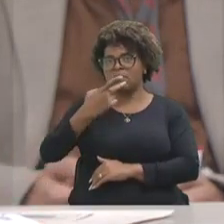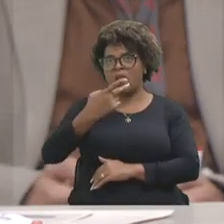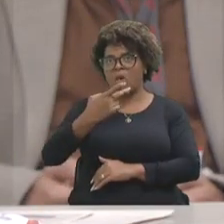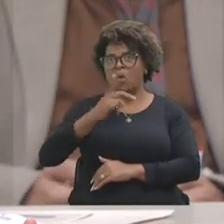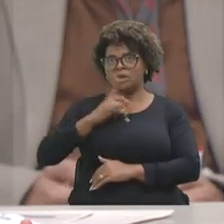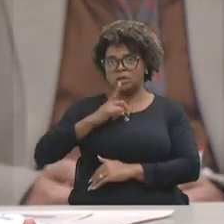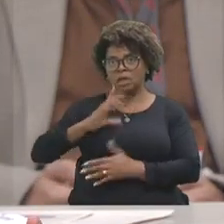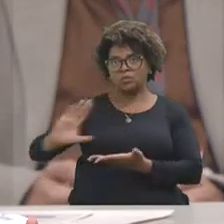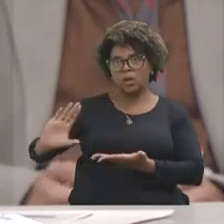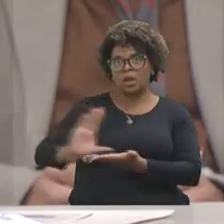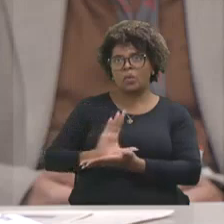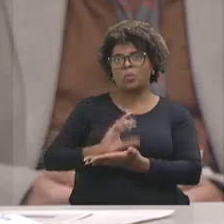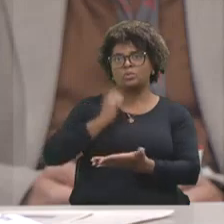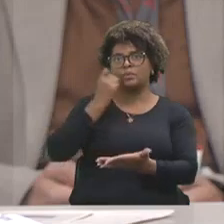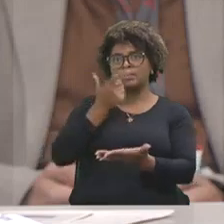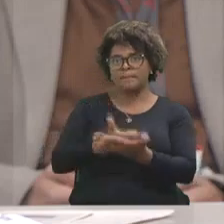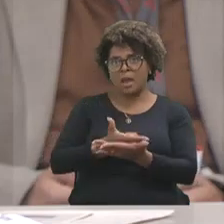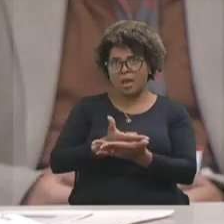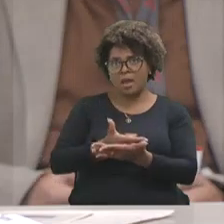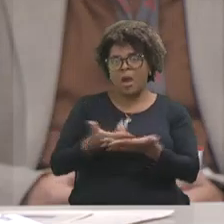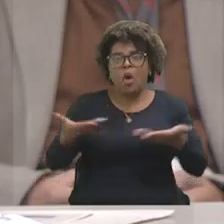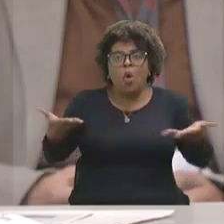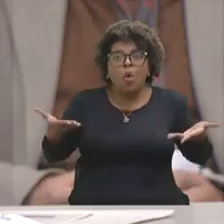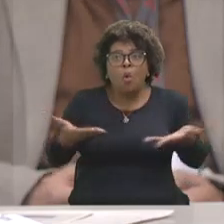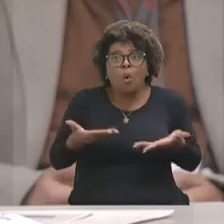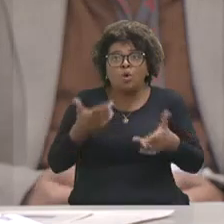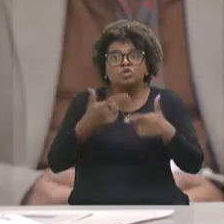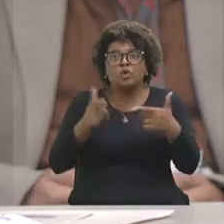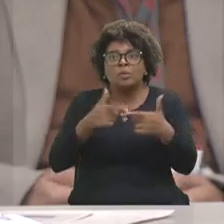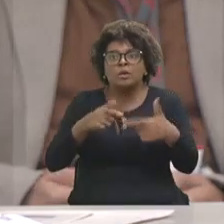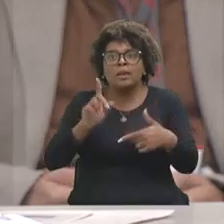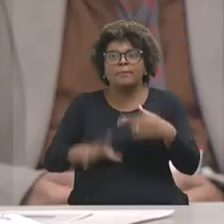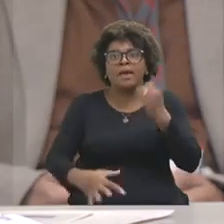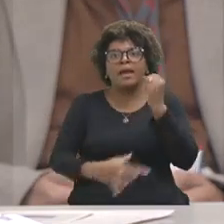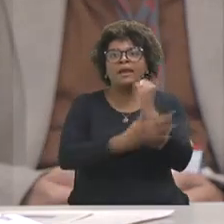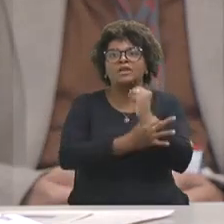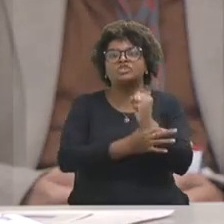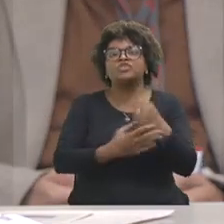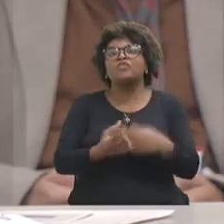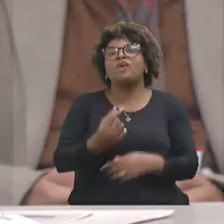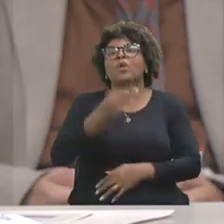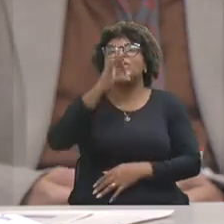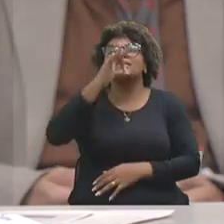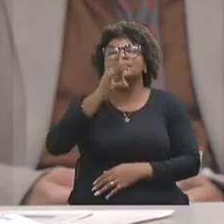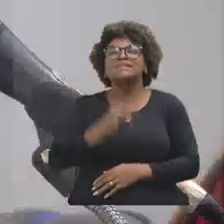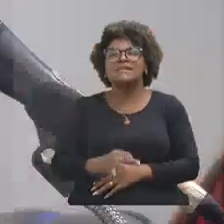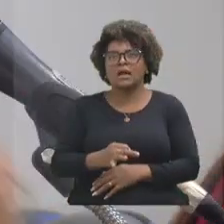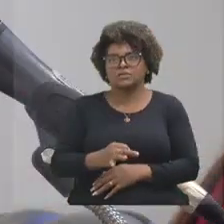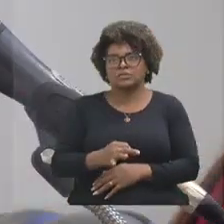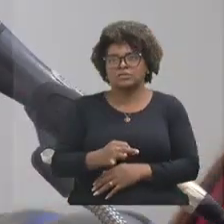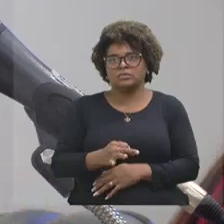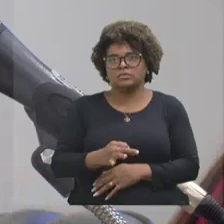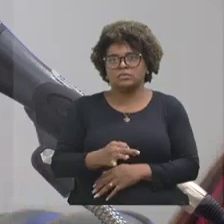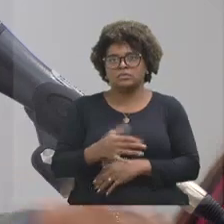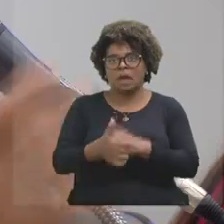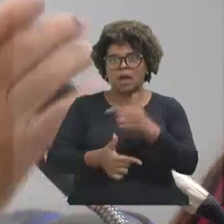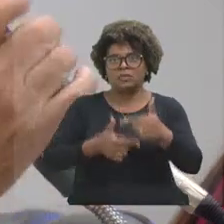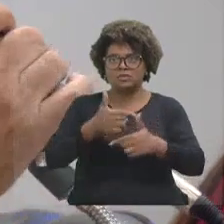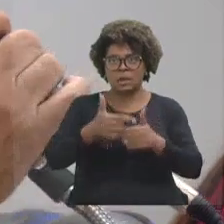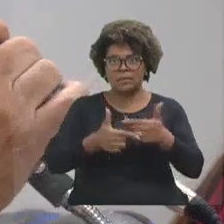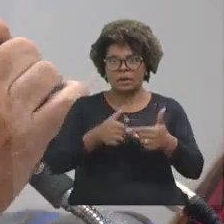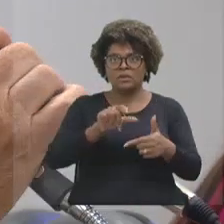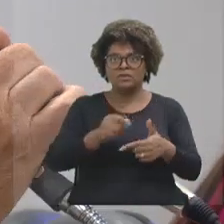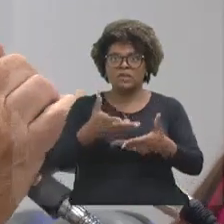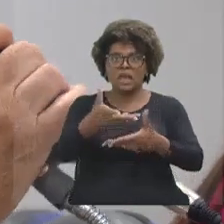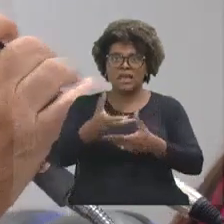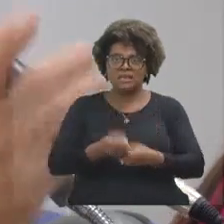grande problema hoje nós temos que garantir o valor exato para os prestadores em que eles vão receber para poder pagar